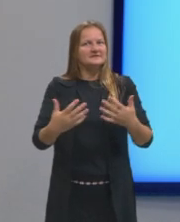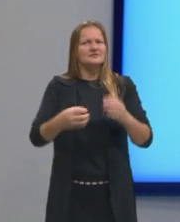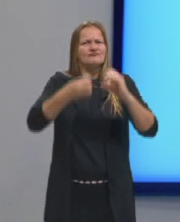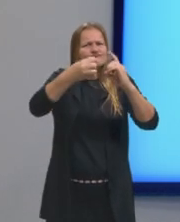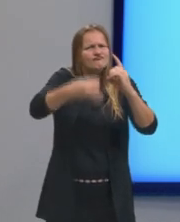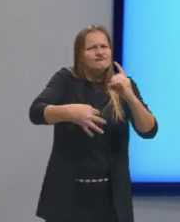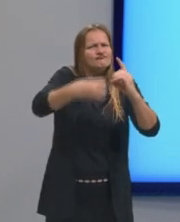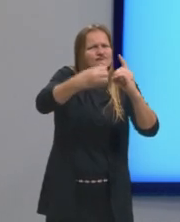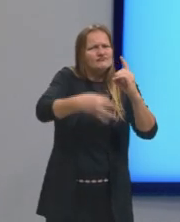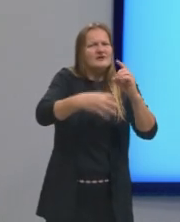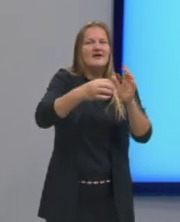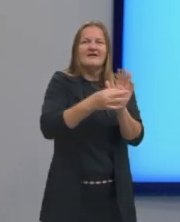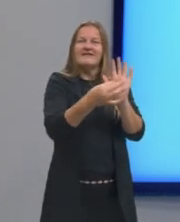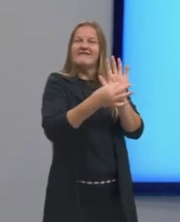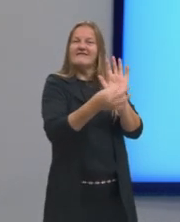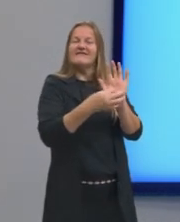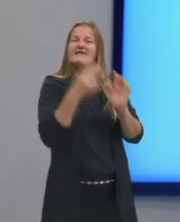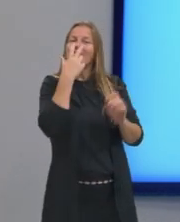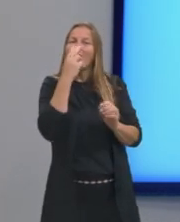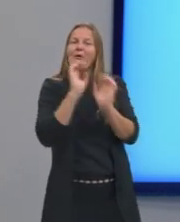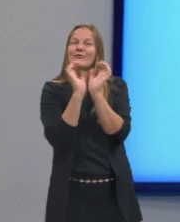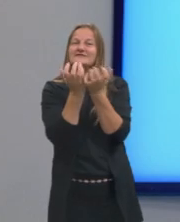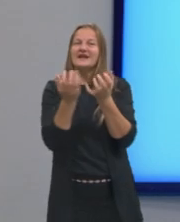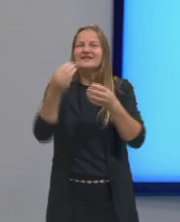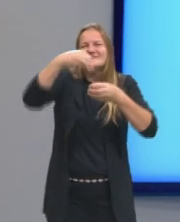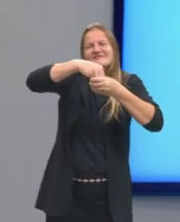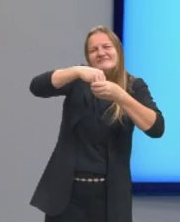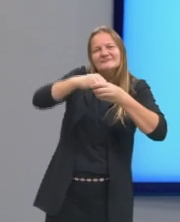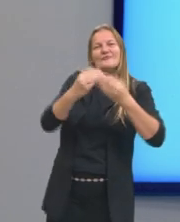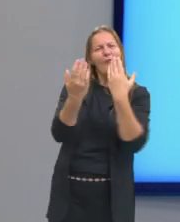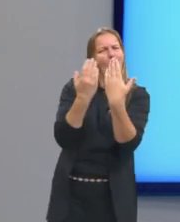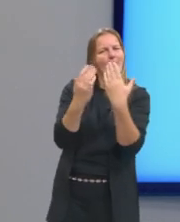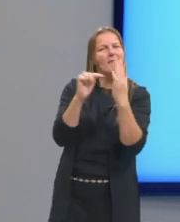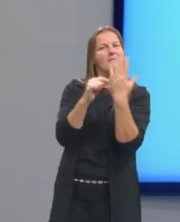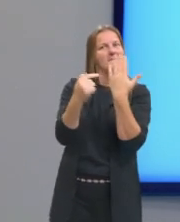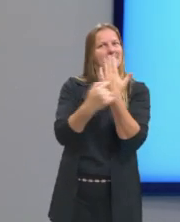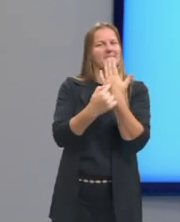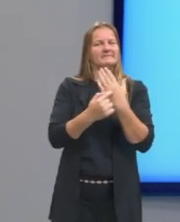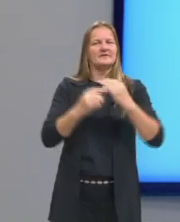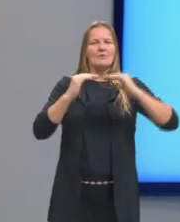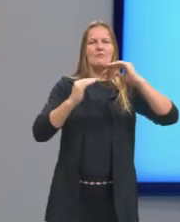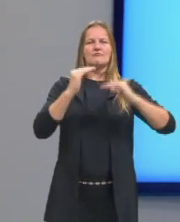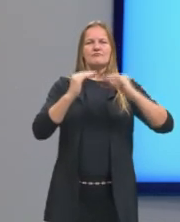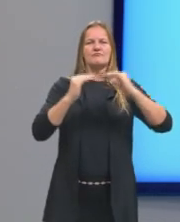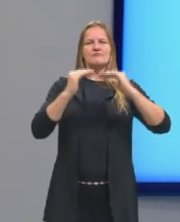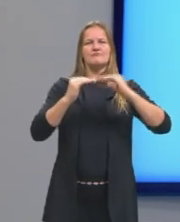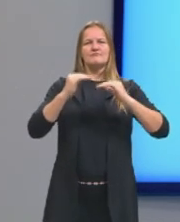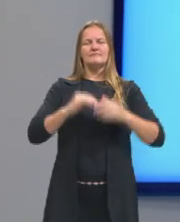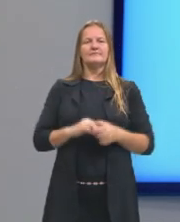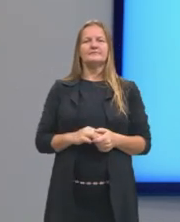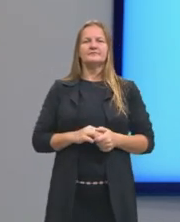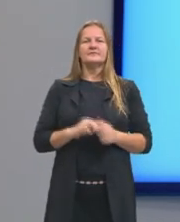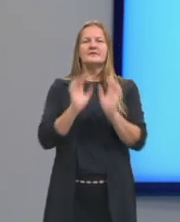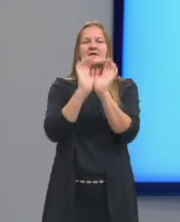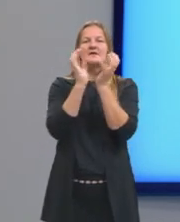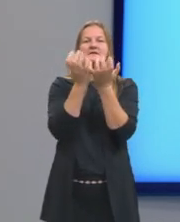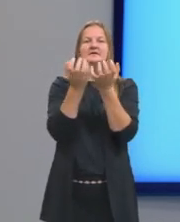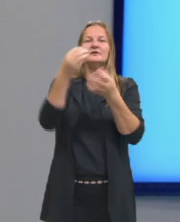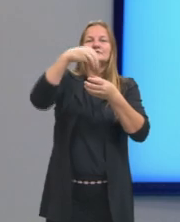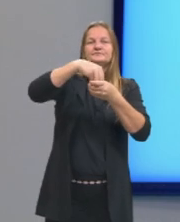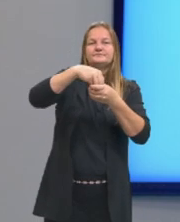argumentando essa vai ser a salada do meu sanduíche eu vou atribuir então equilíbrio porque a salada e